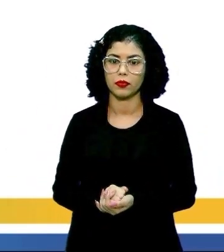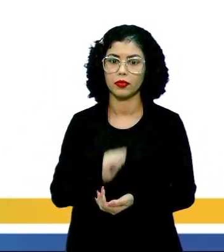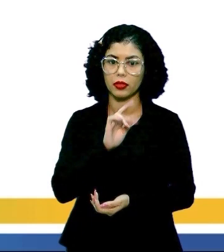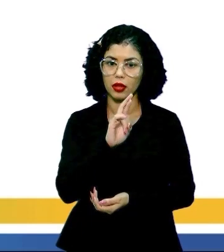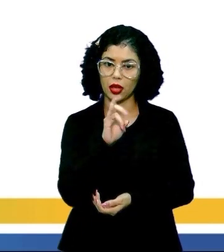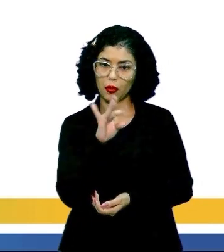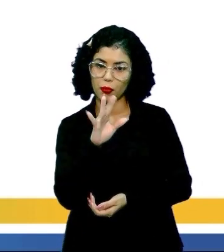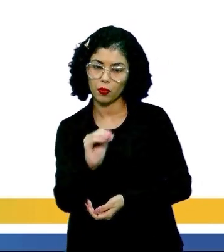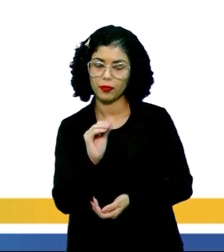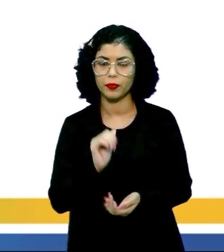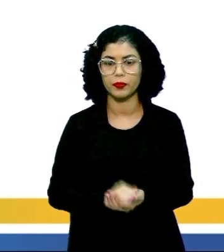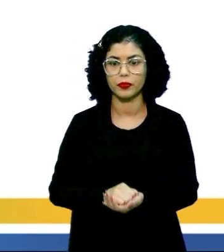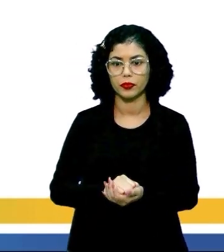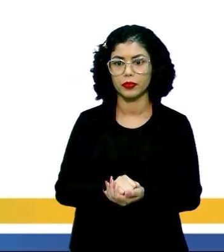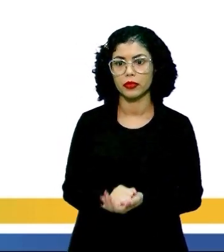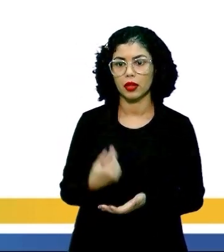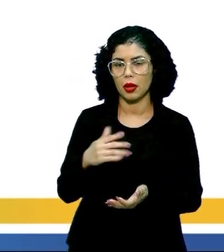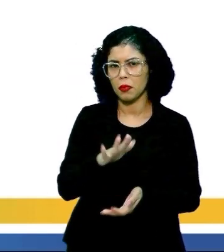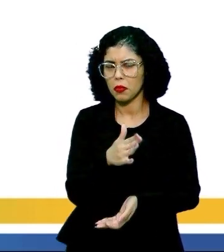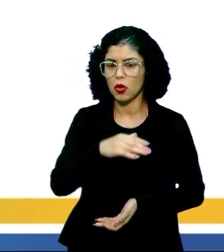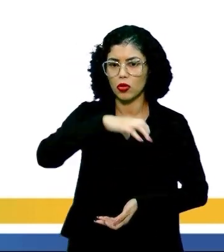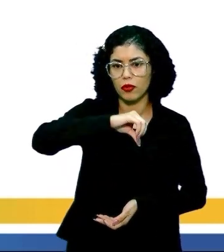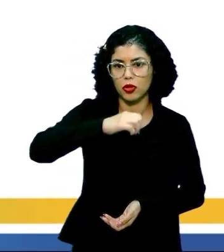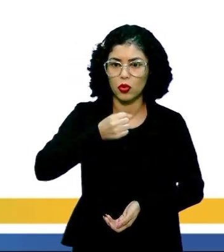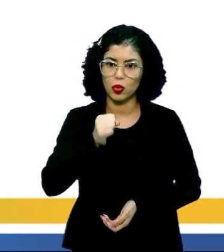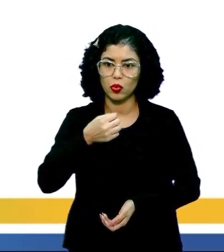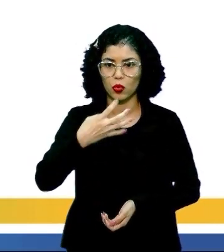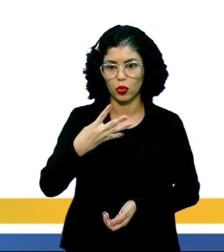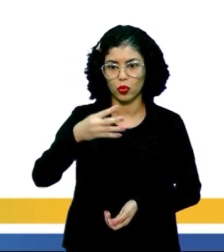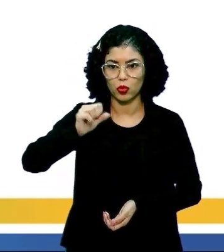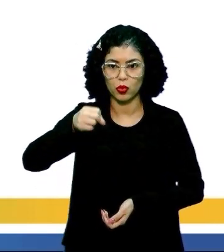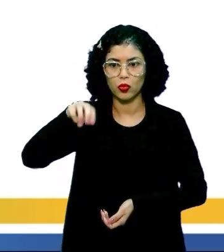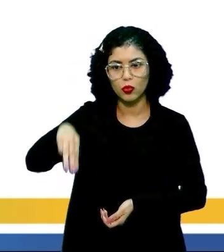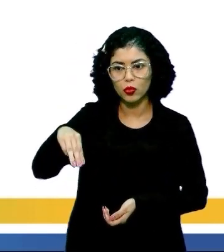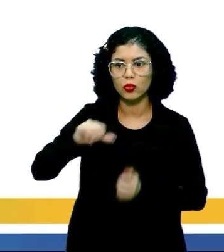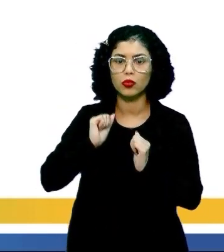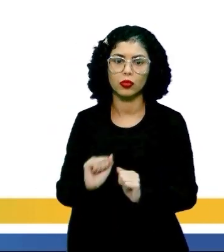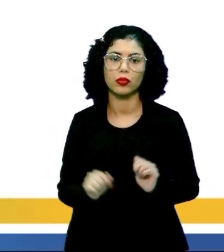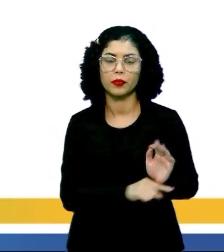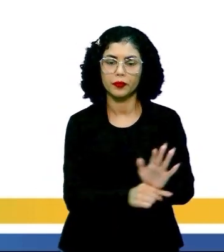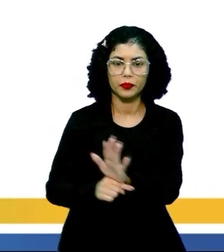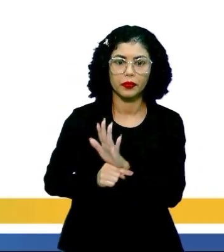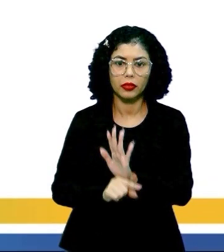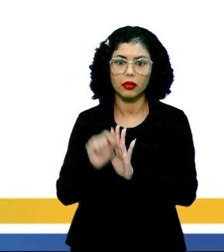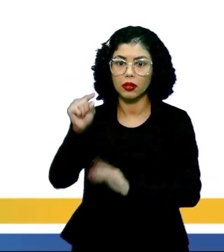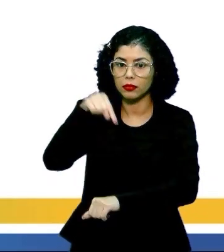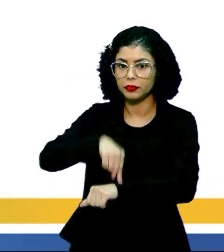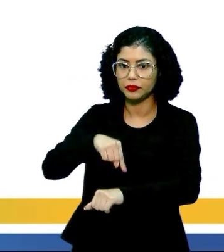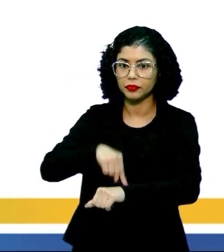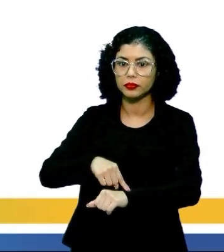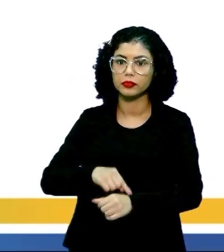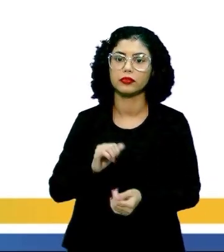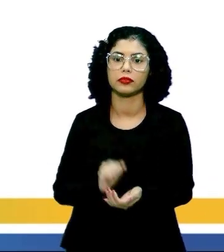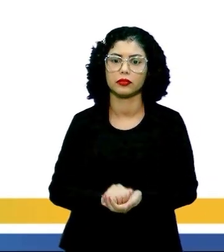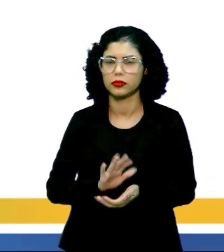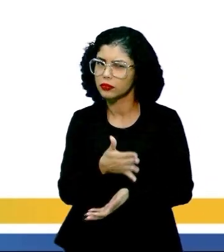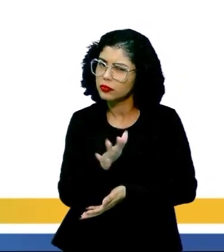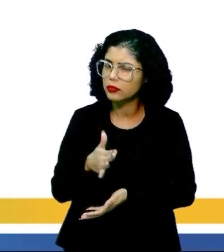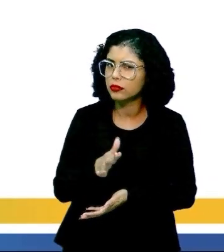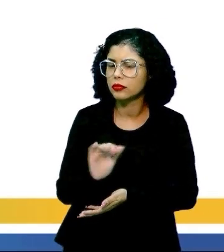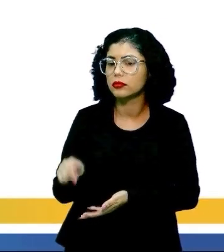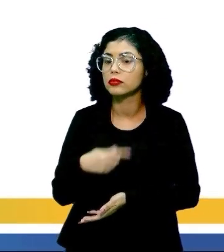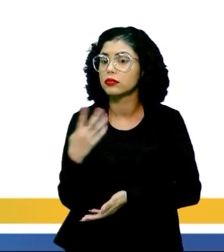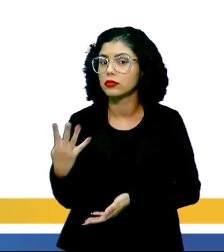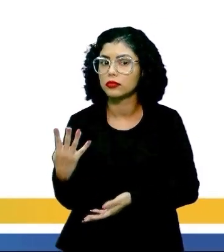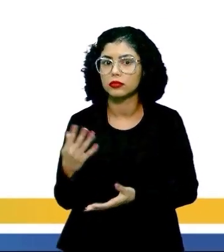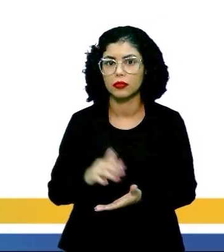República Checa com a marca de 98,48 m podemos dessa forma estimar que o tempo de voo do dardo foi de